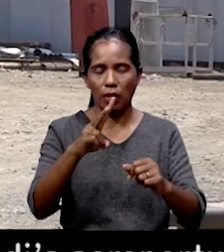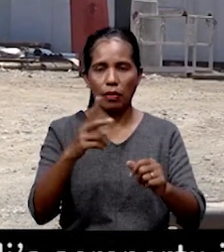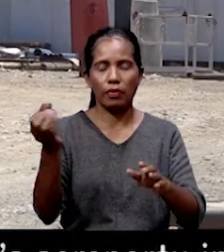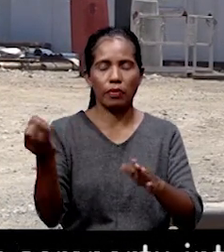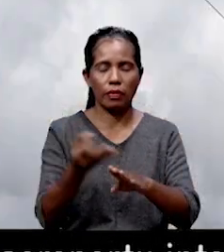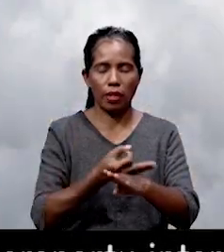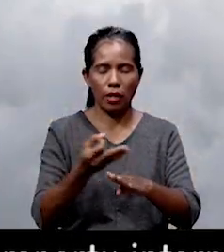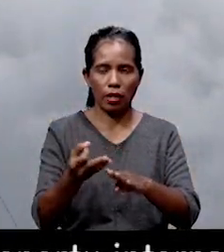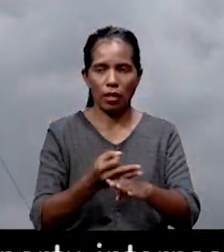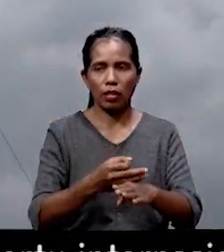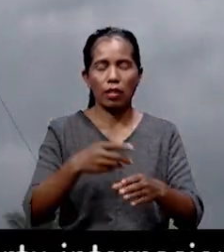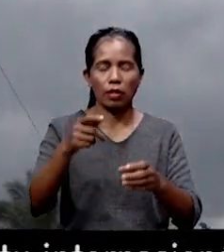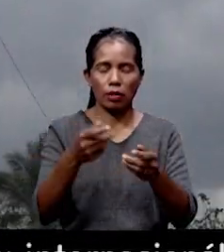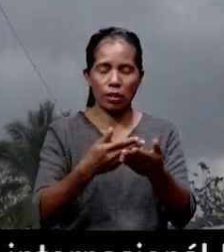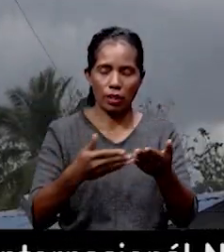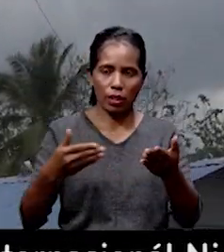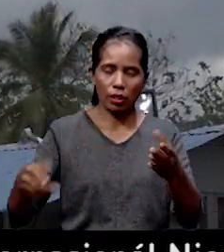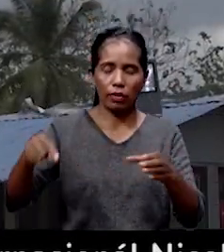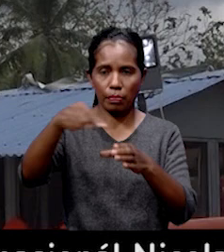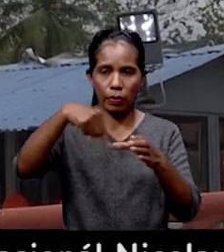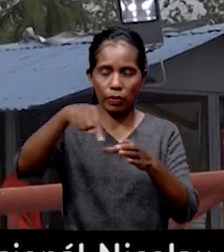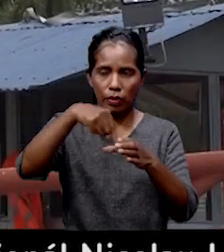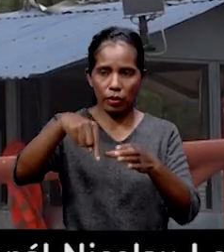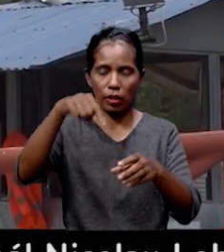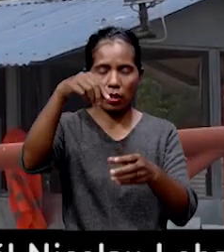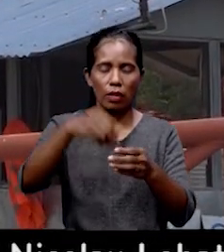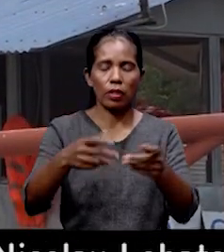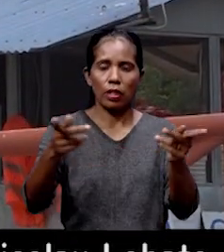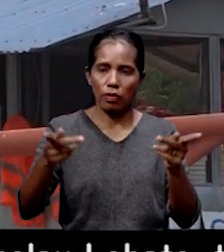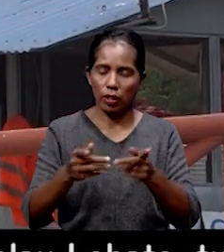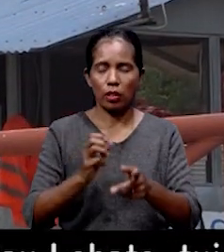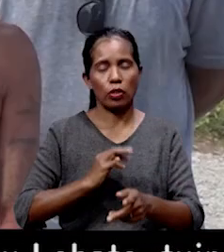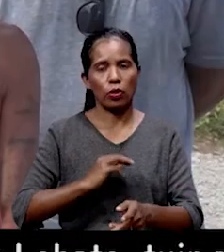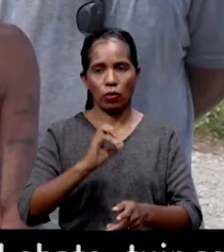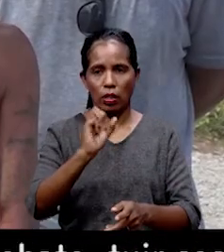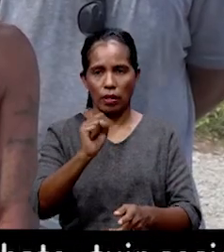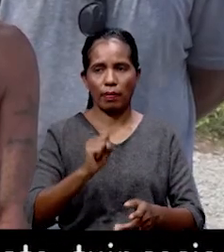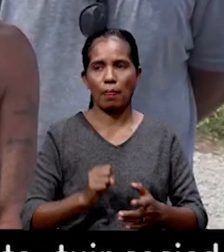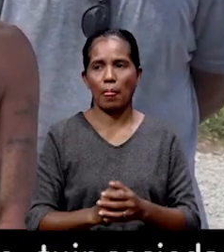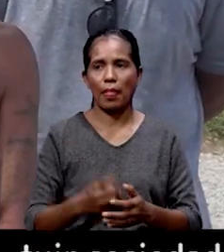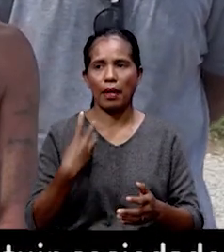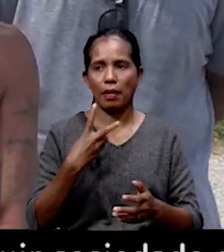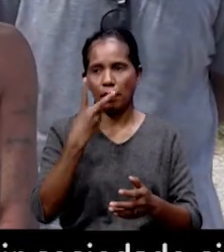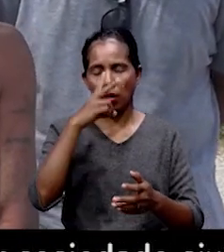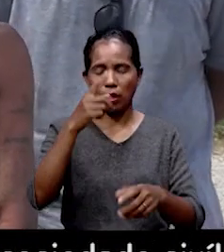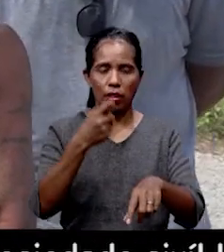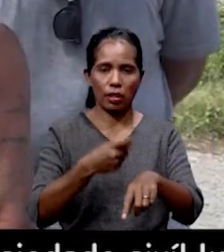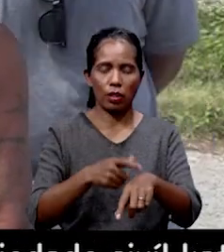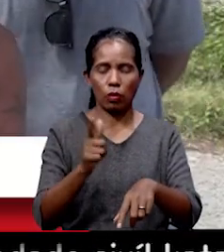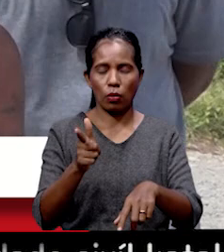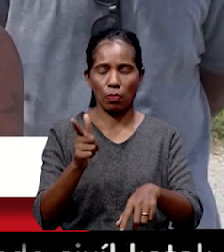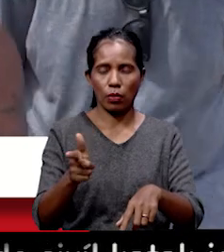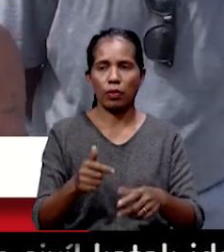no facilidade perfuração nien nebe da daun ne monta ona ia posu fetok maus. Neste momento a me prevê ba depois de dia 20